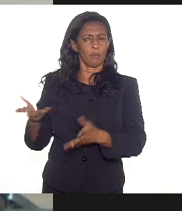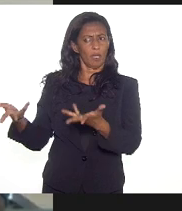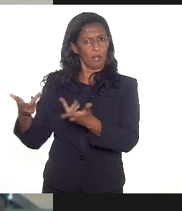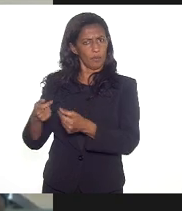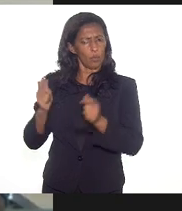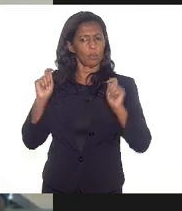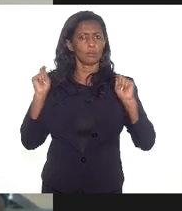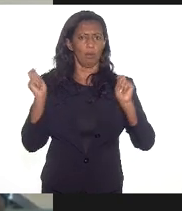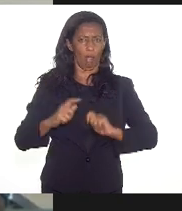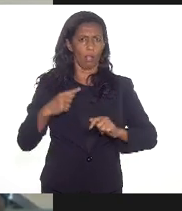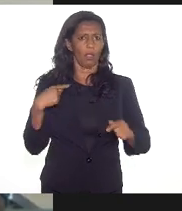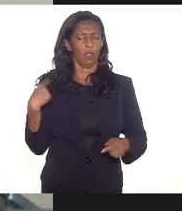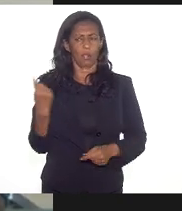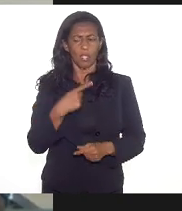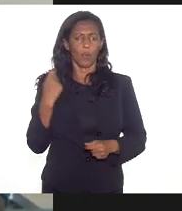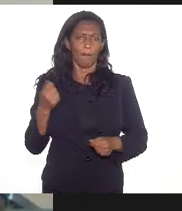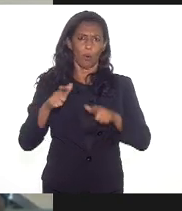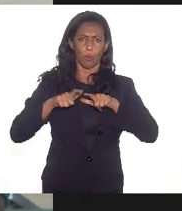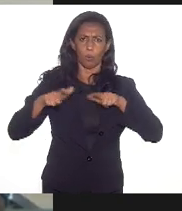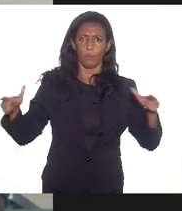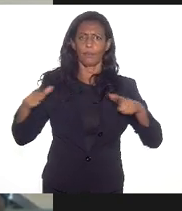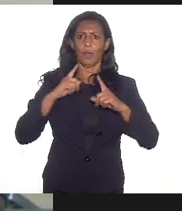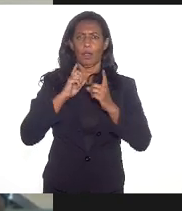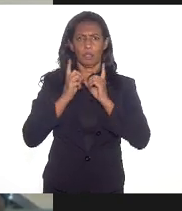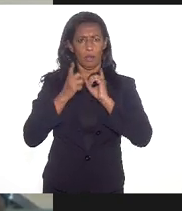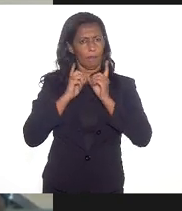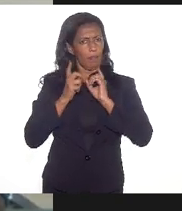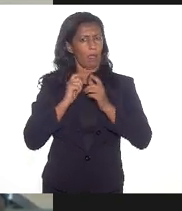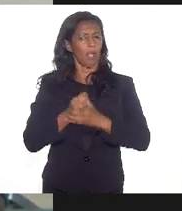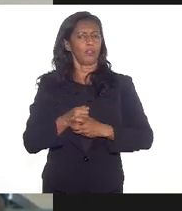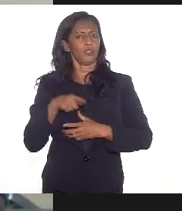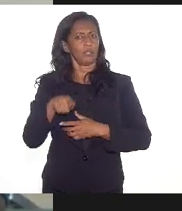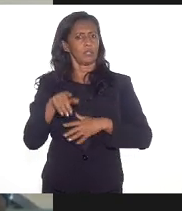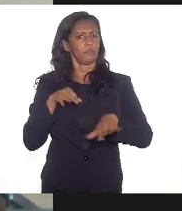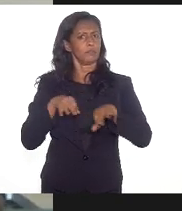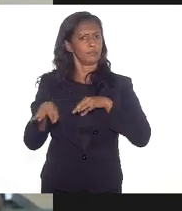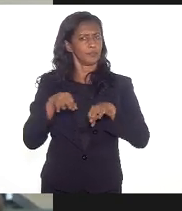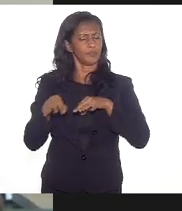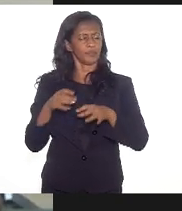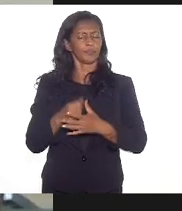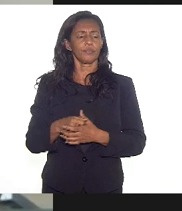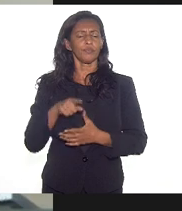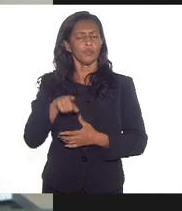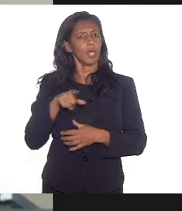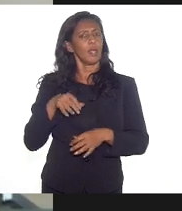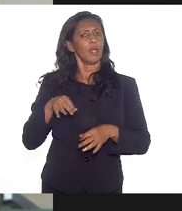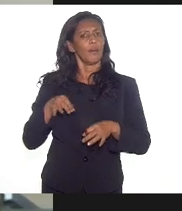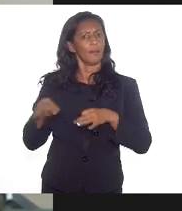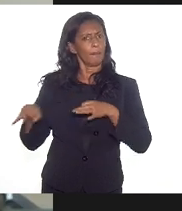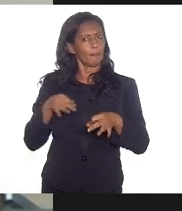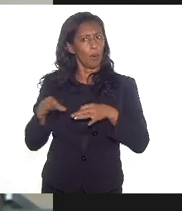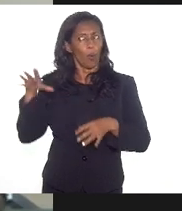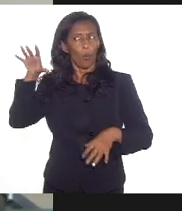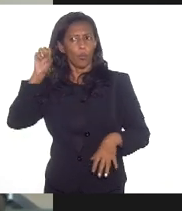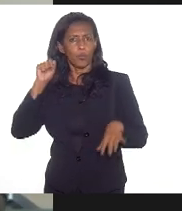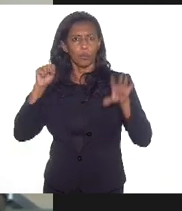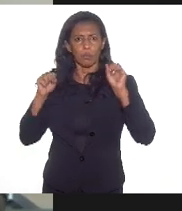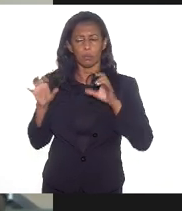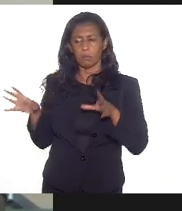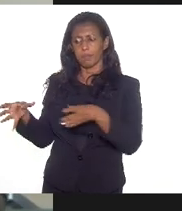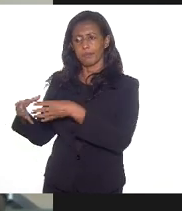gente possa ampliar o debate e, claro, esse projeto já foi um projeto feito ouvindo as